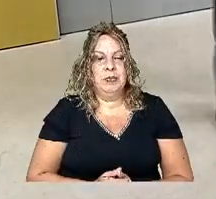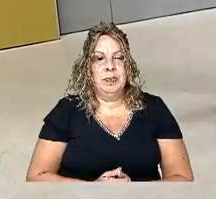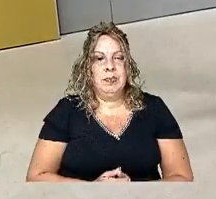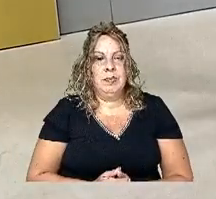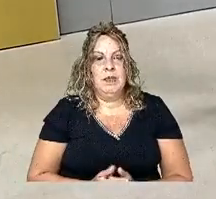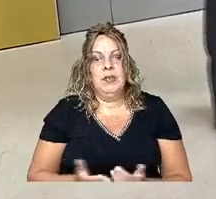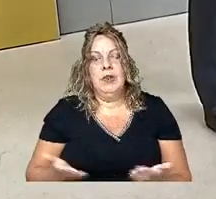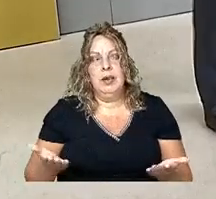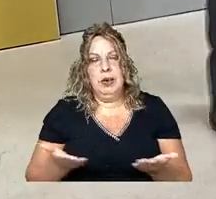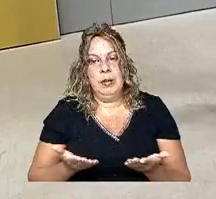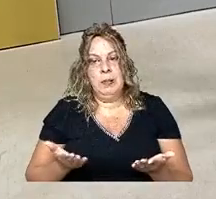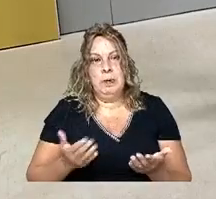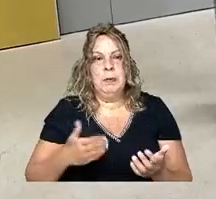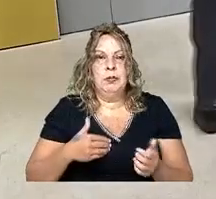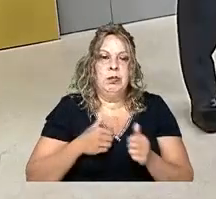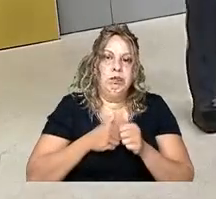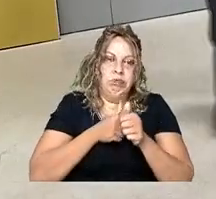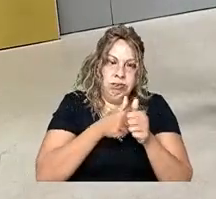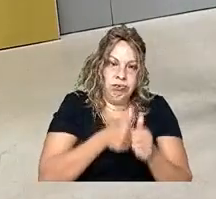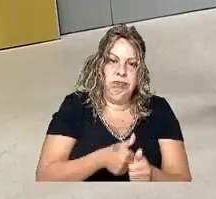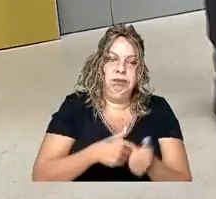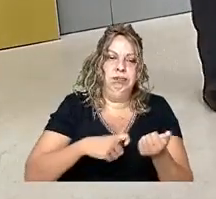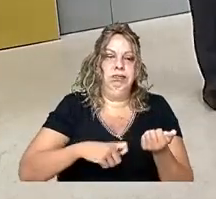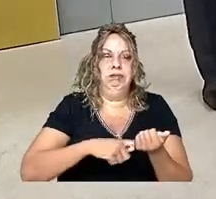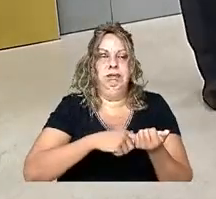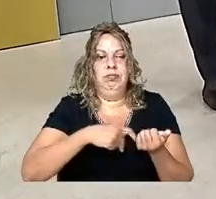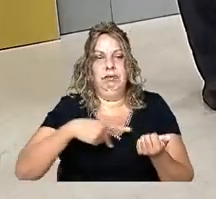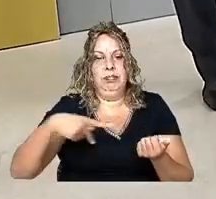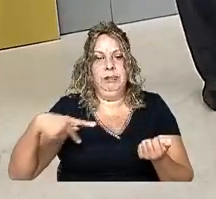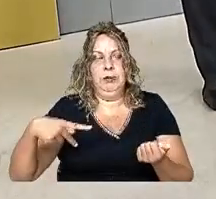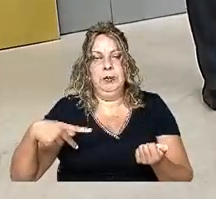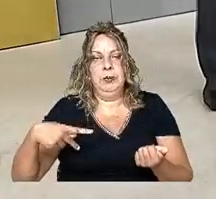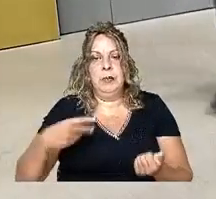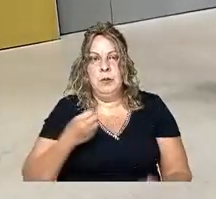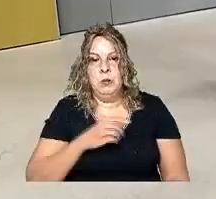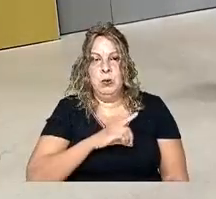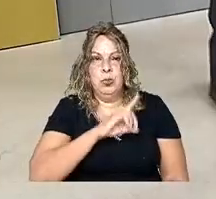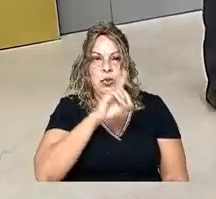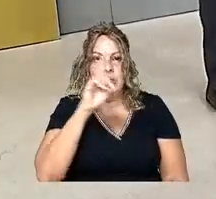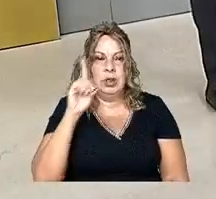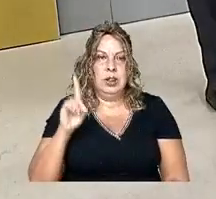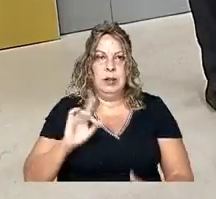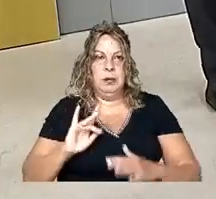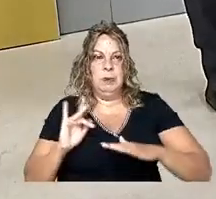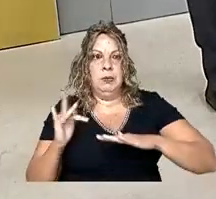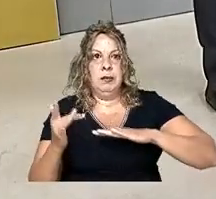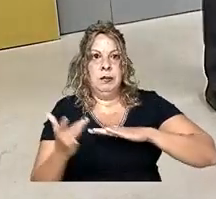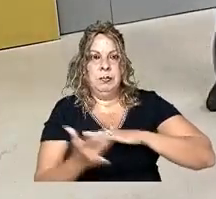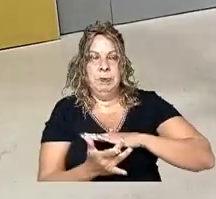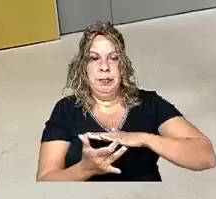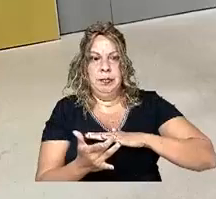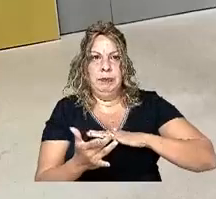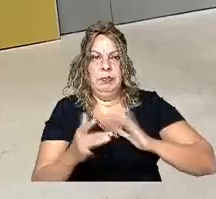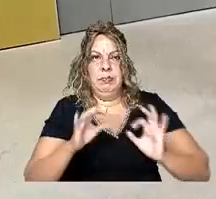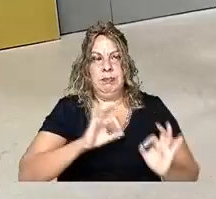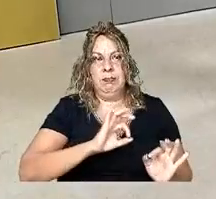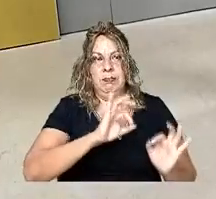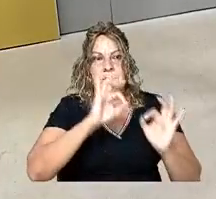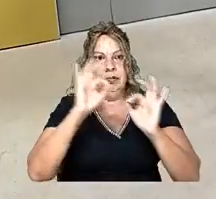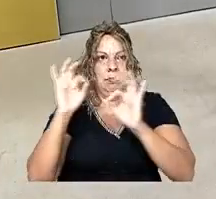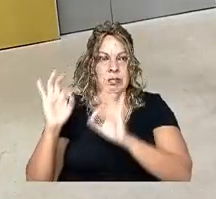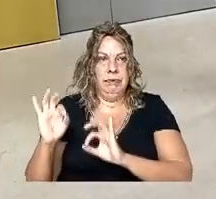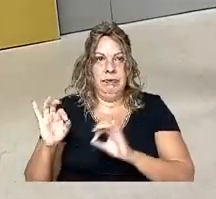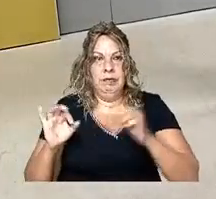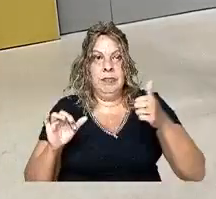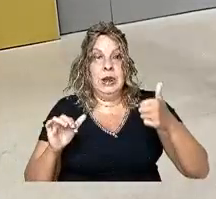que acompanham mais um Caju Cap. Bom dia também para a turma das redes sociais, que está aí nos assistindo nesse instante,